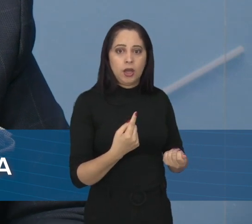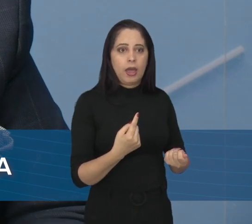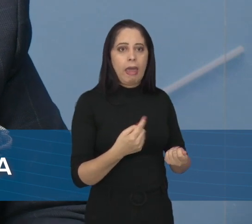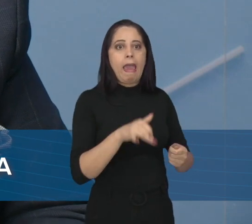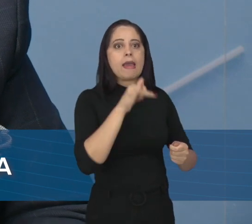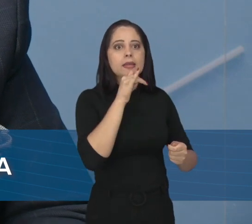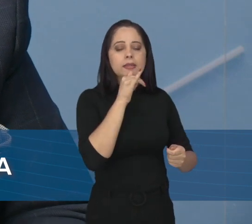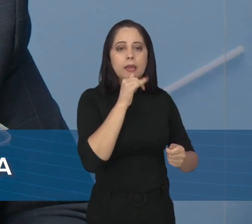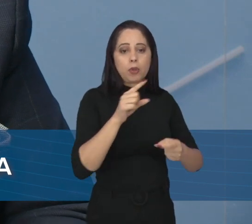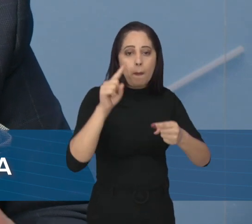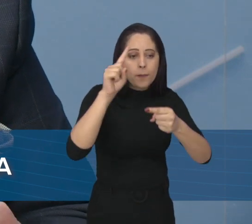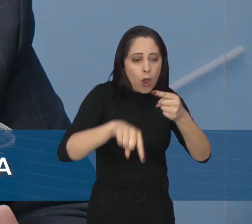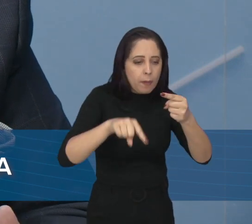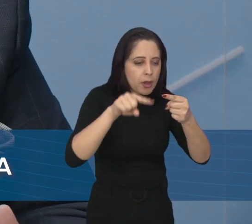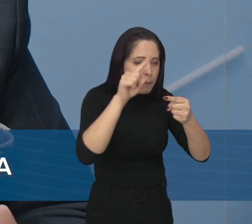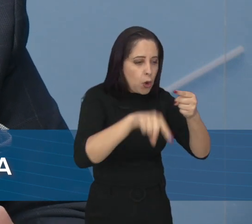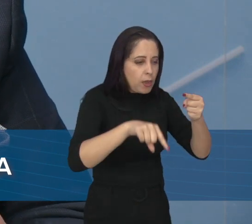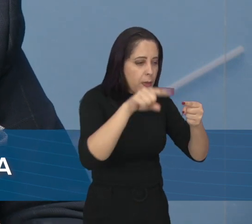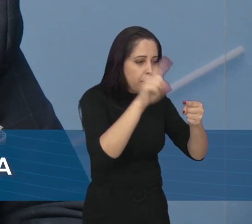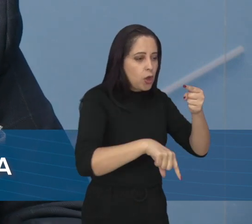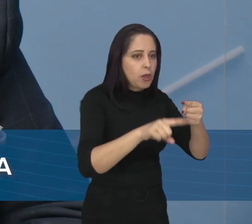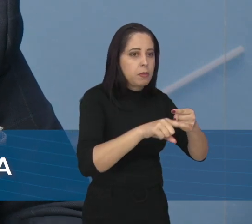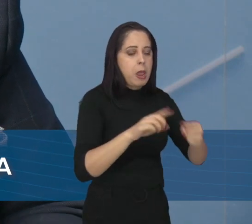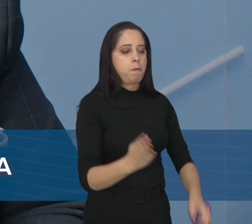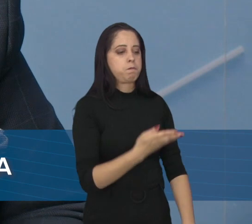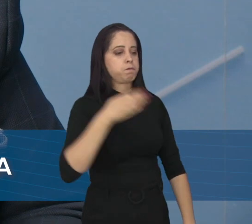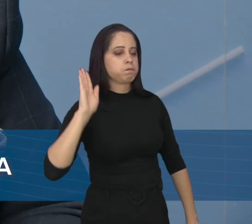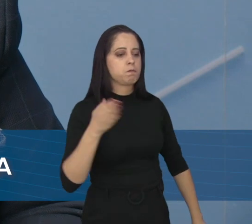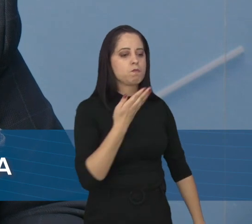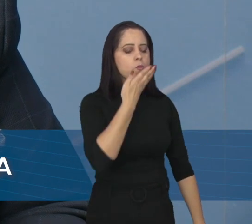impedimos alguém ou criamos uma mordaça,